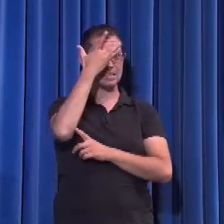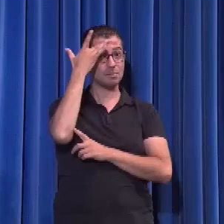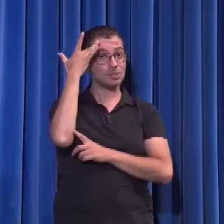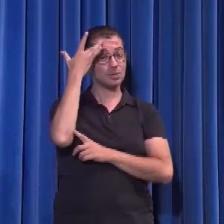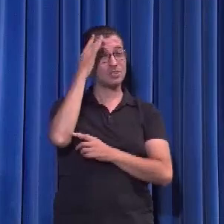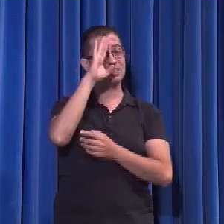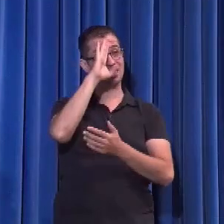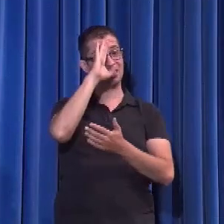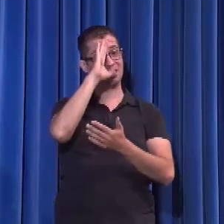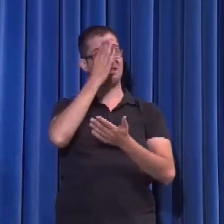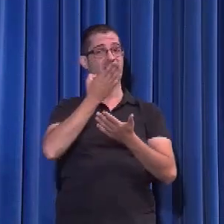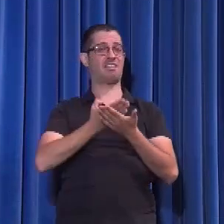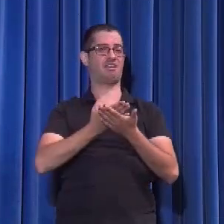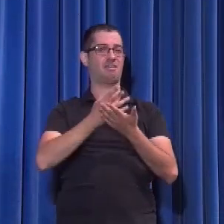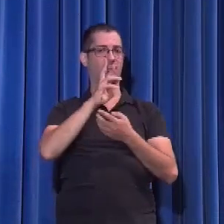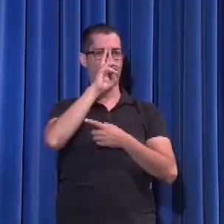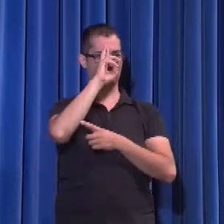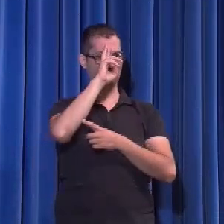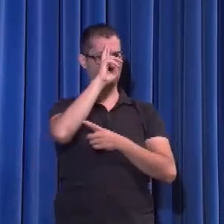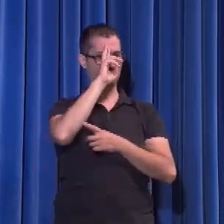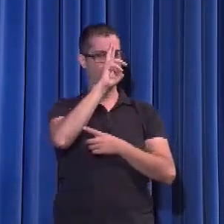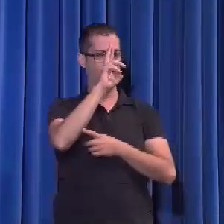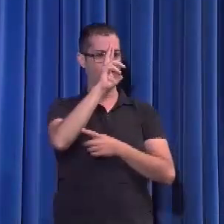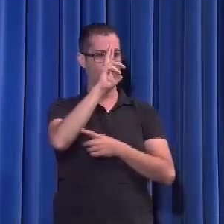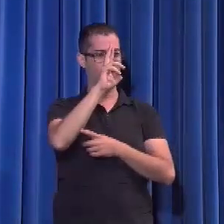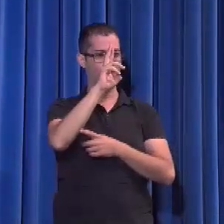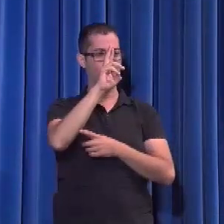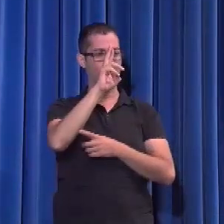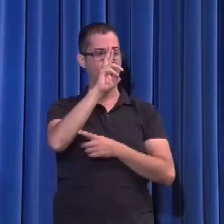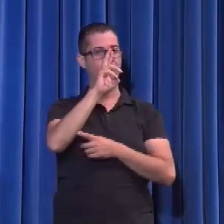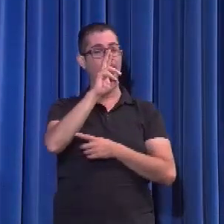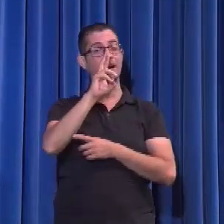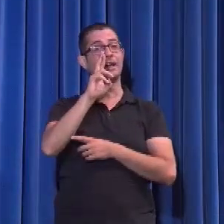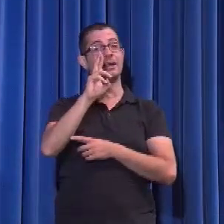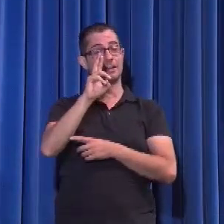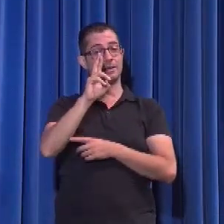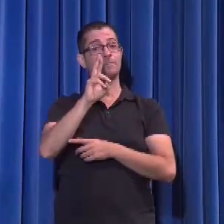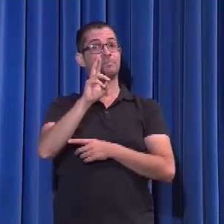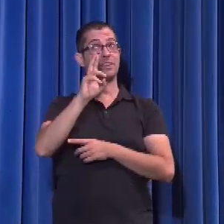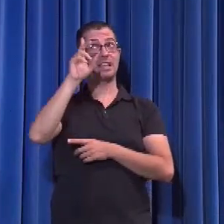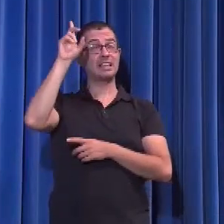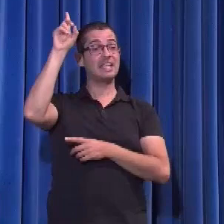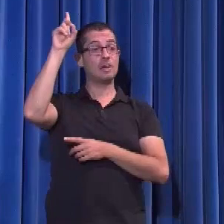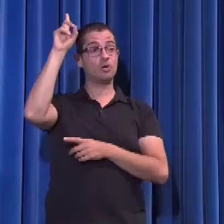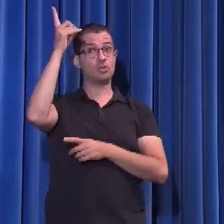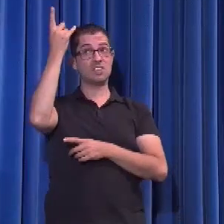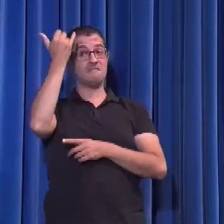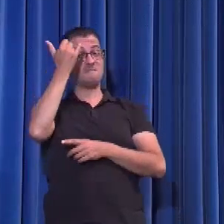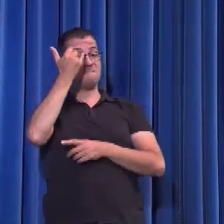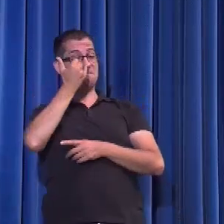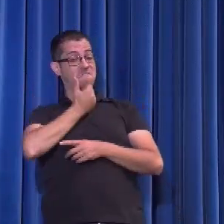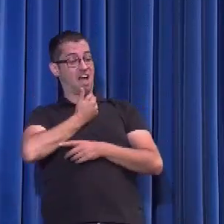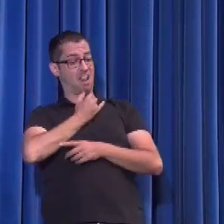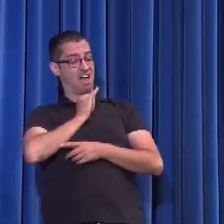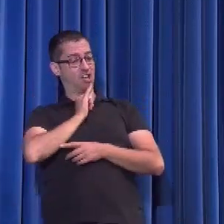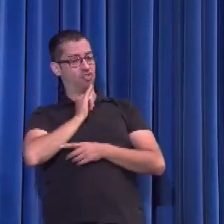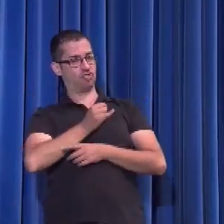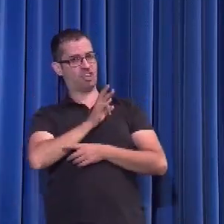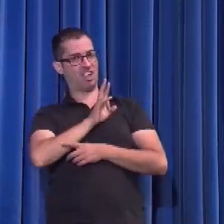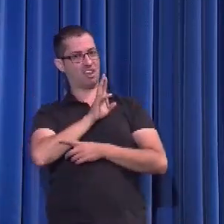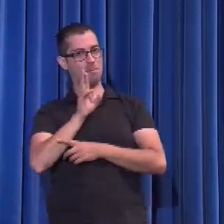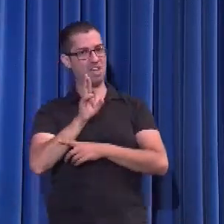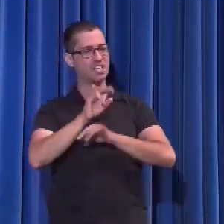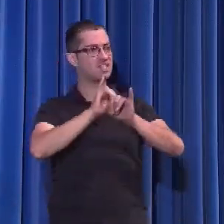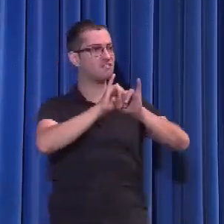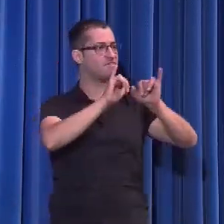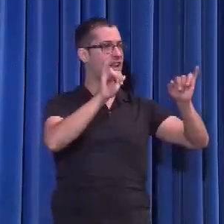nome. E o Senhor está dizendo para Jeremias falar ao povo que, independente